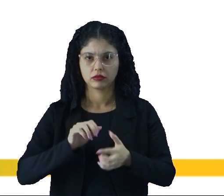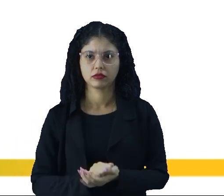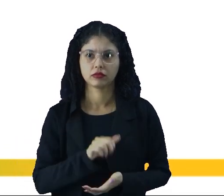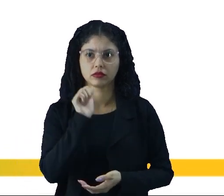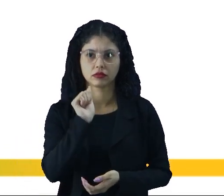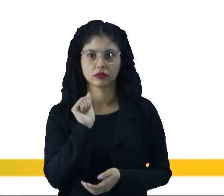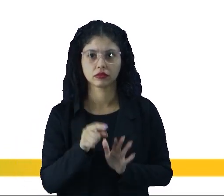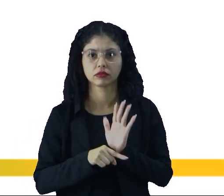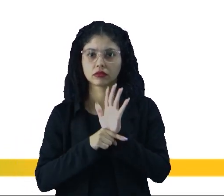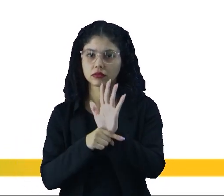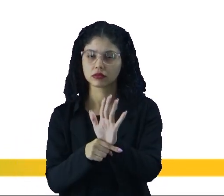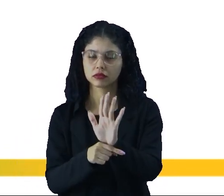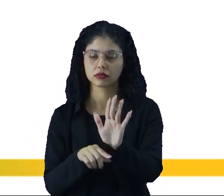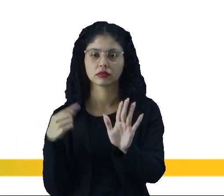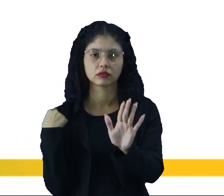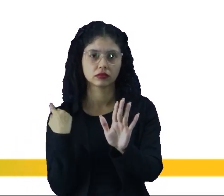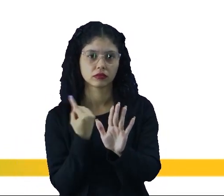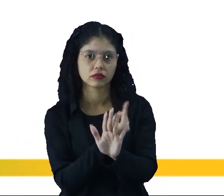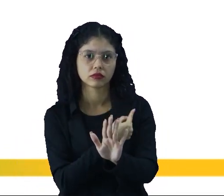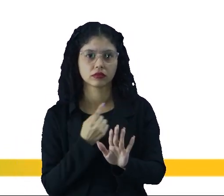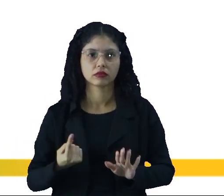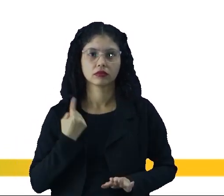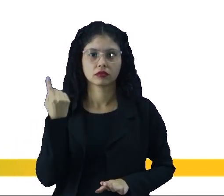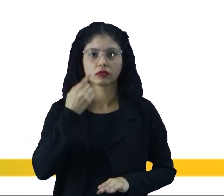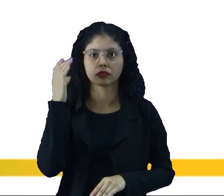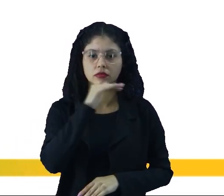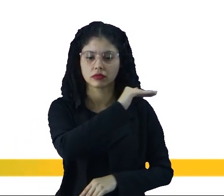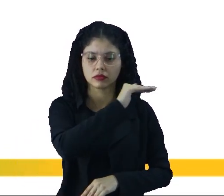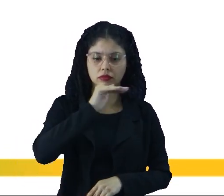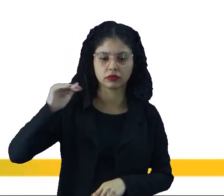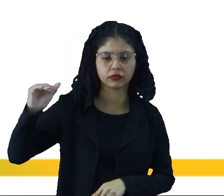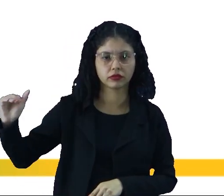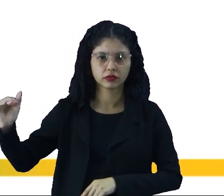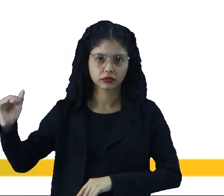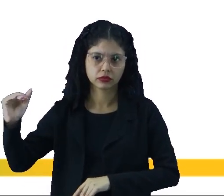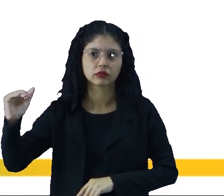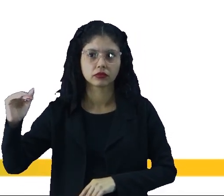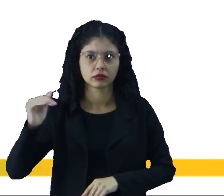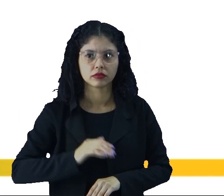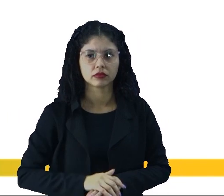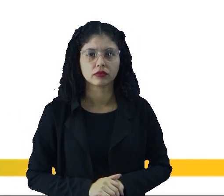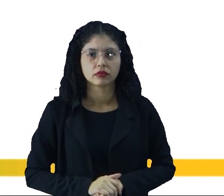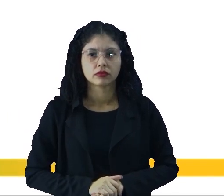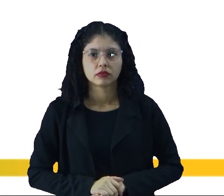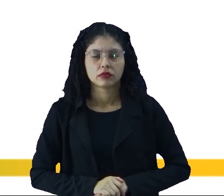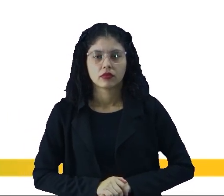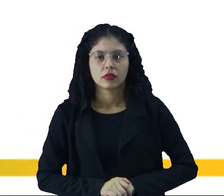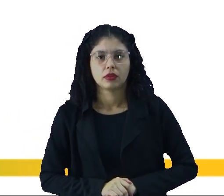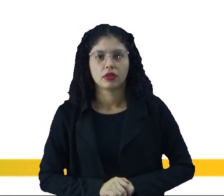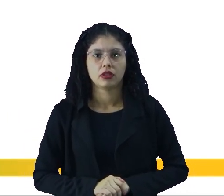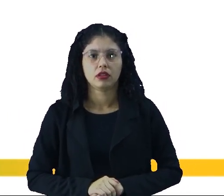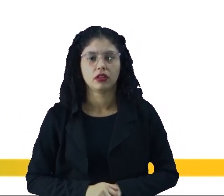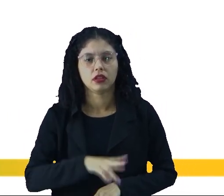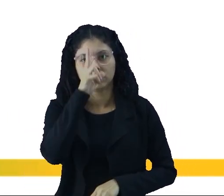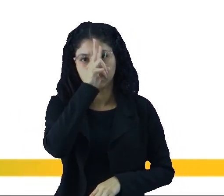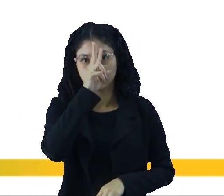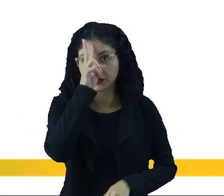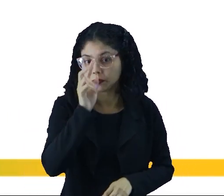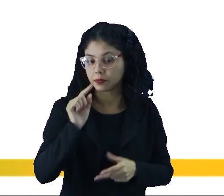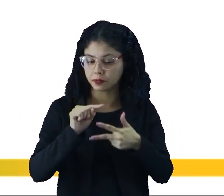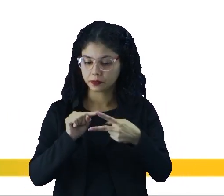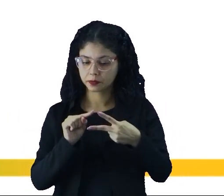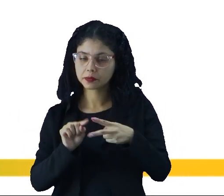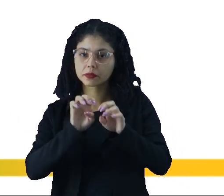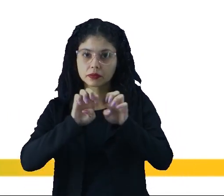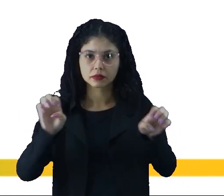O A vai representar aqui o nosso alcance horizontal, correto? Então, lembre-se dessas duas equações